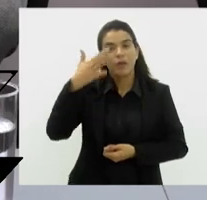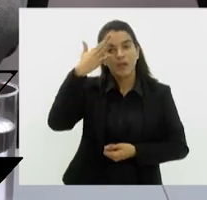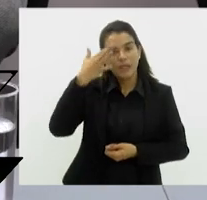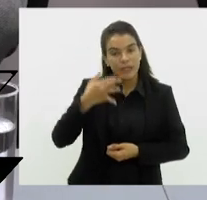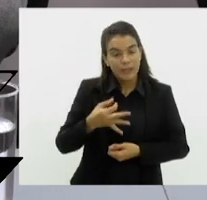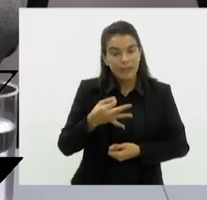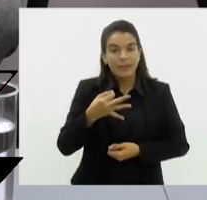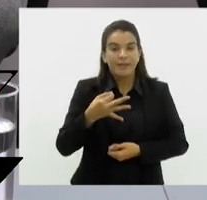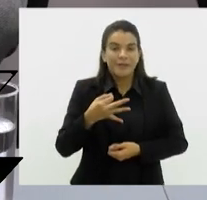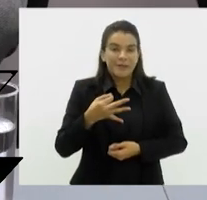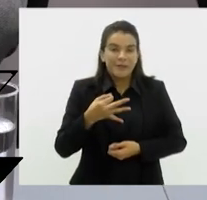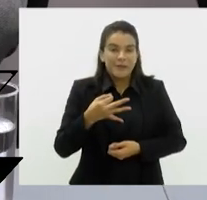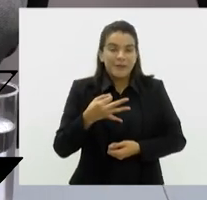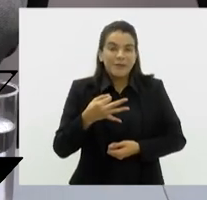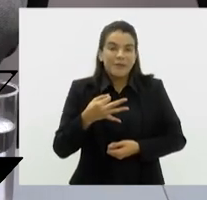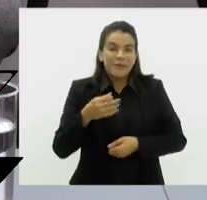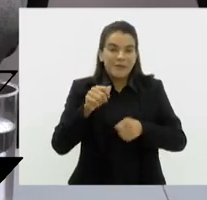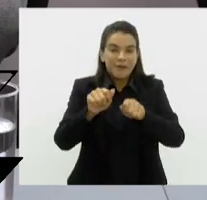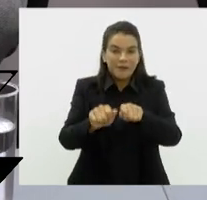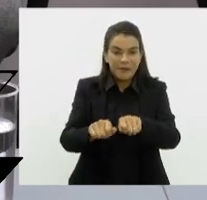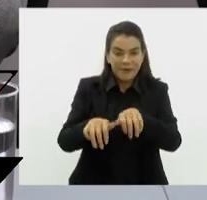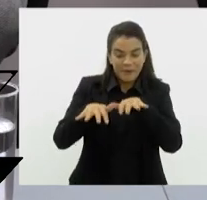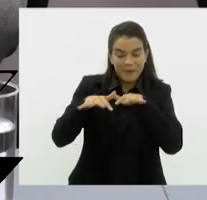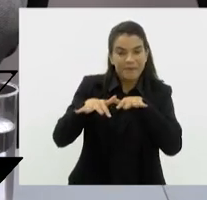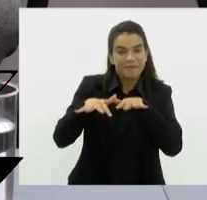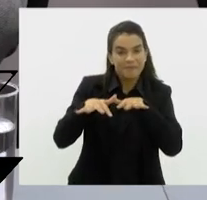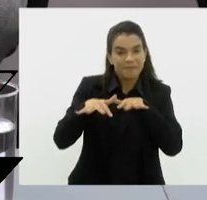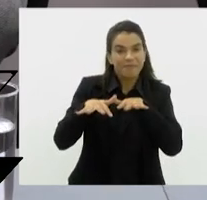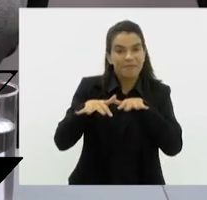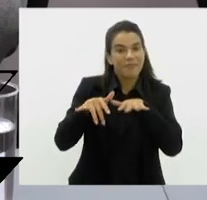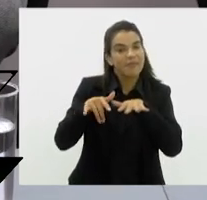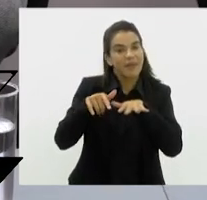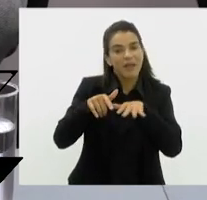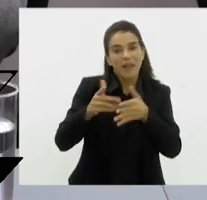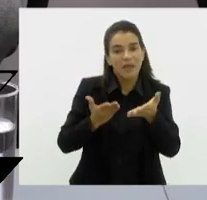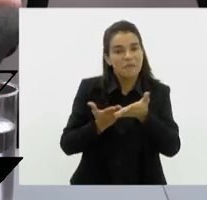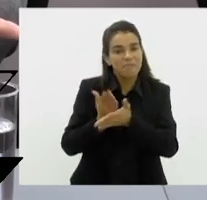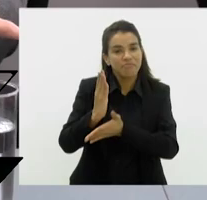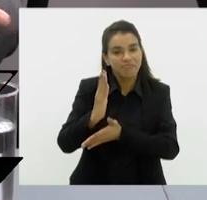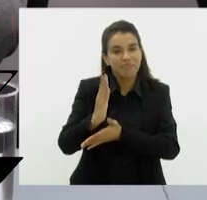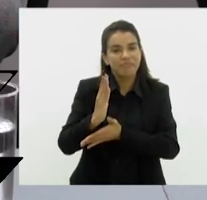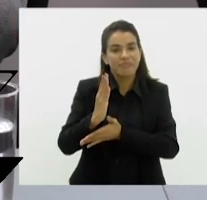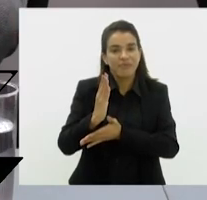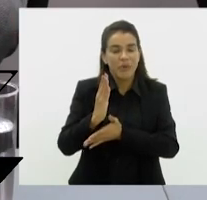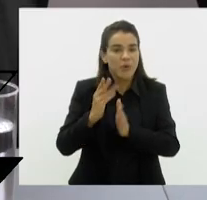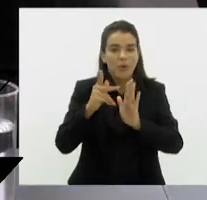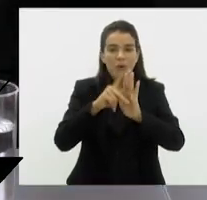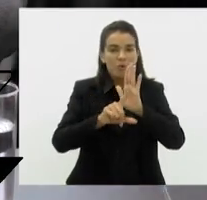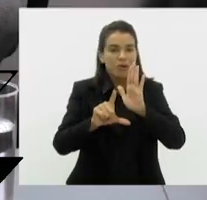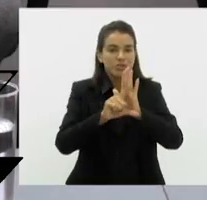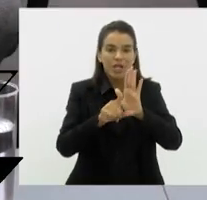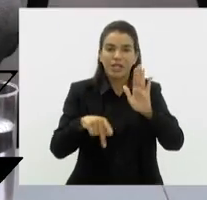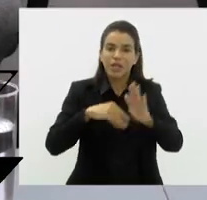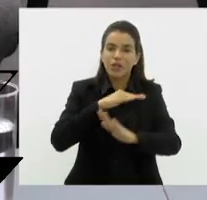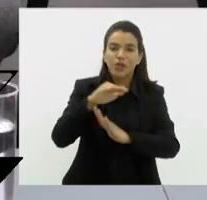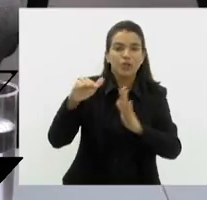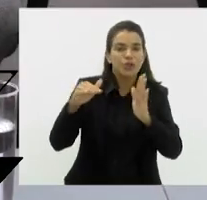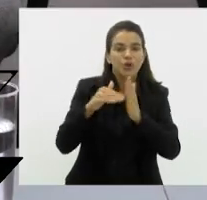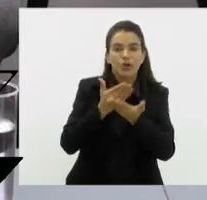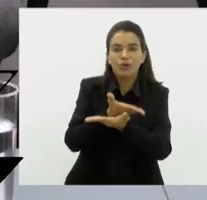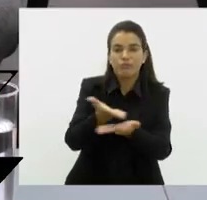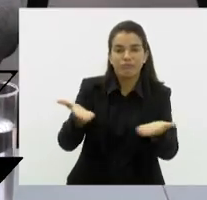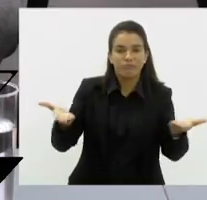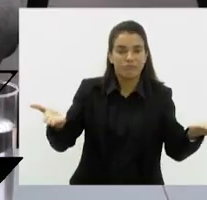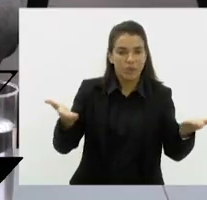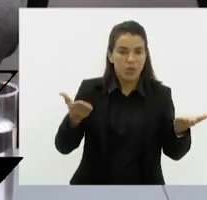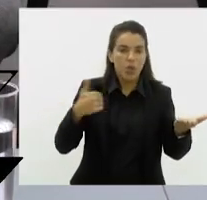que depois que o plenário... Que o projeto vai ao plenário, ele aprova... projeto do parlamento, eu jamais nego com